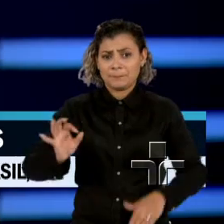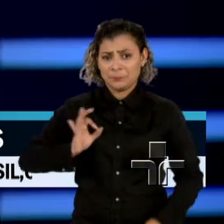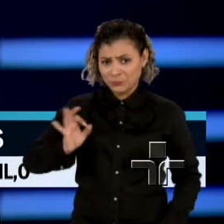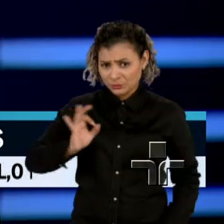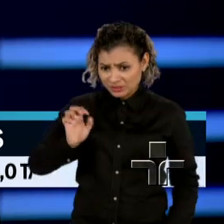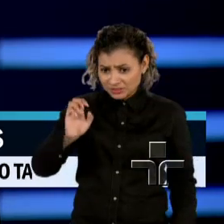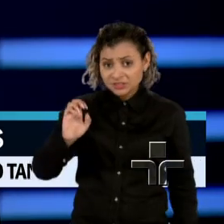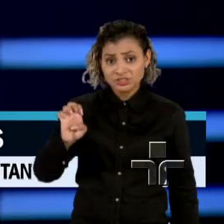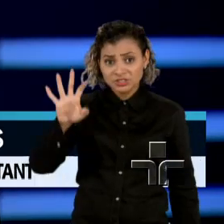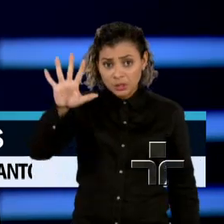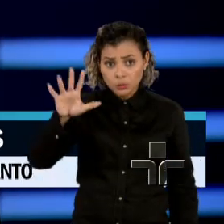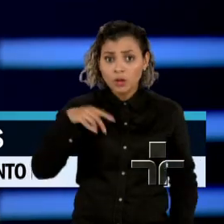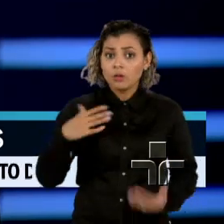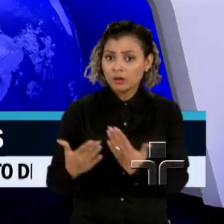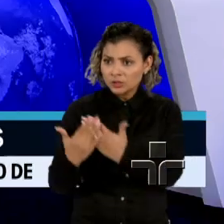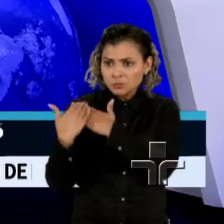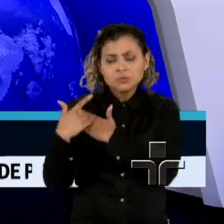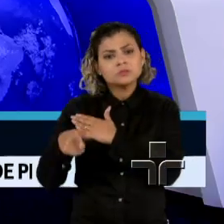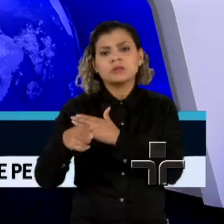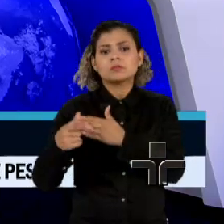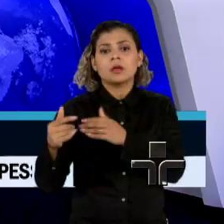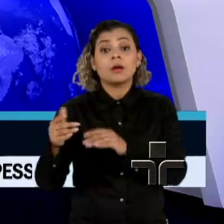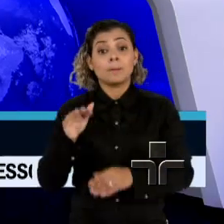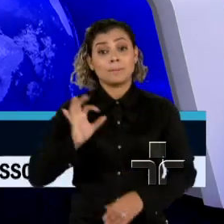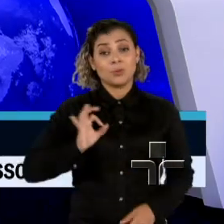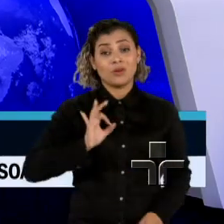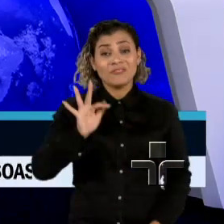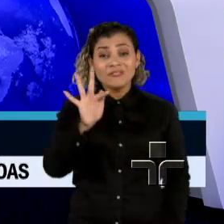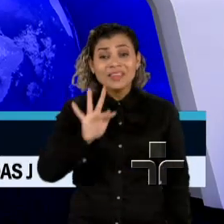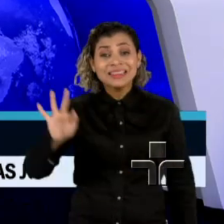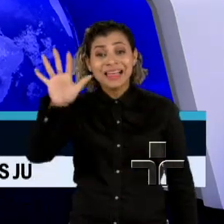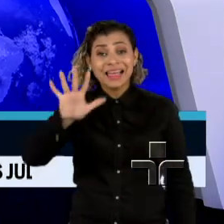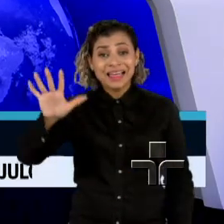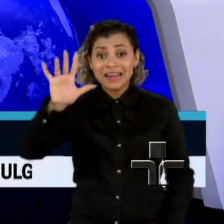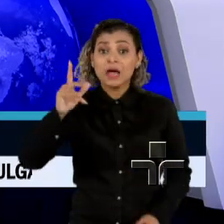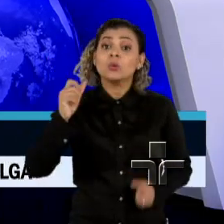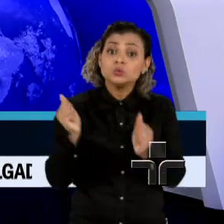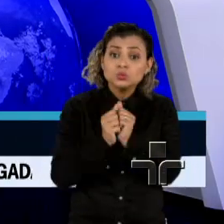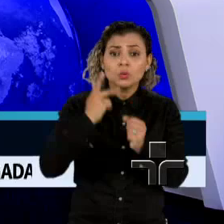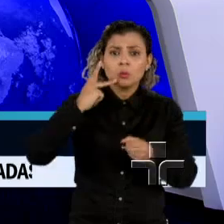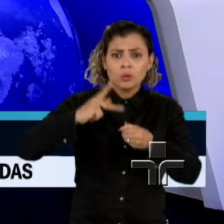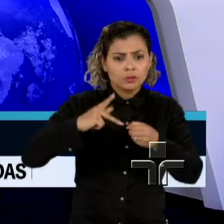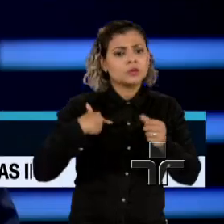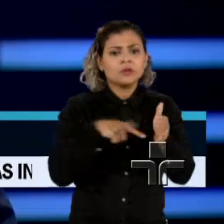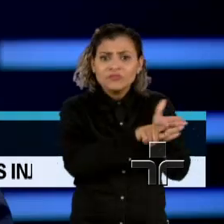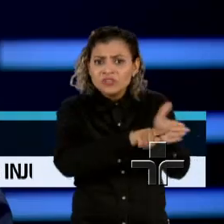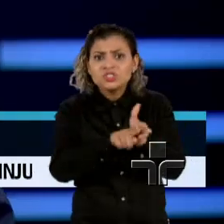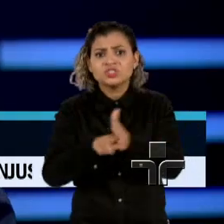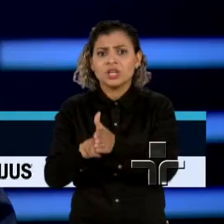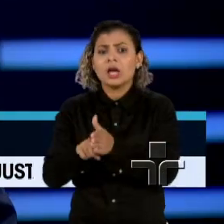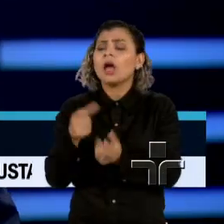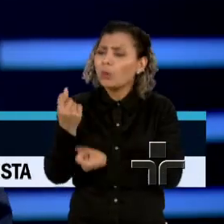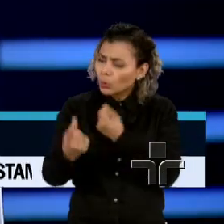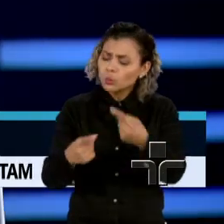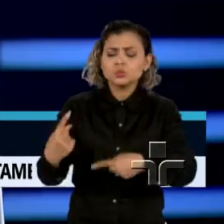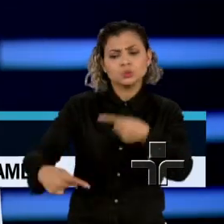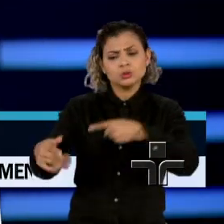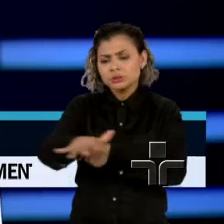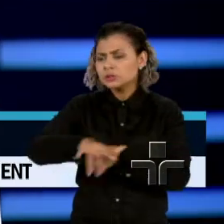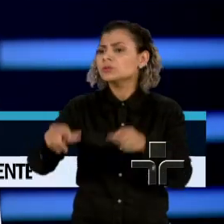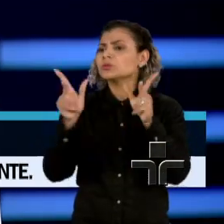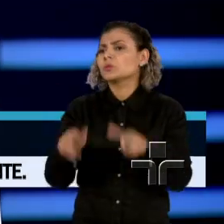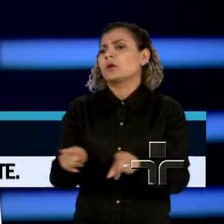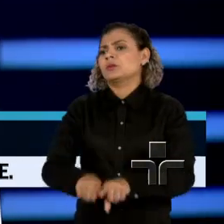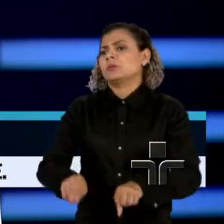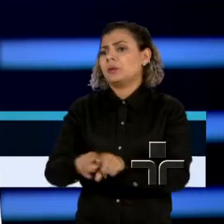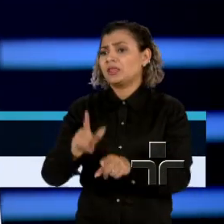que está envolvida possivelmente nisso, põe na Polícia Federal junto com o procurador e vamos resolver. Eu acho que acontece em alguns políticos também. Você tem políticos que